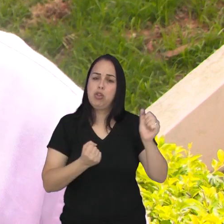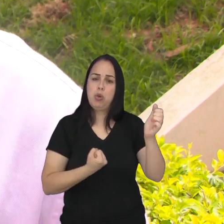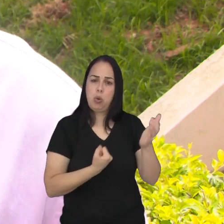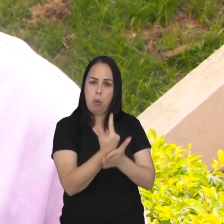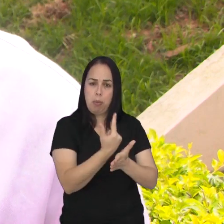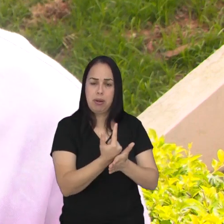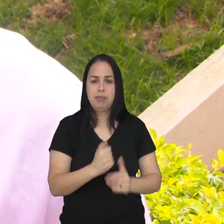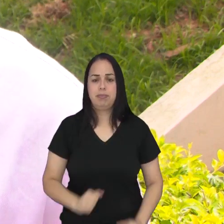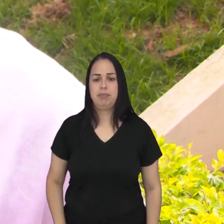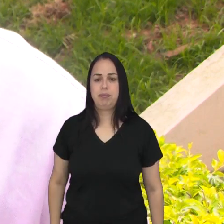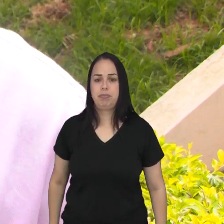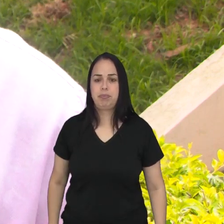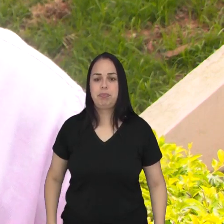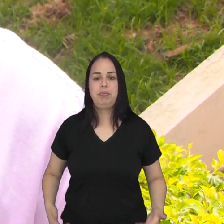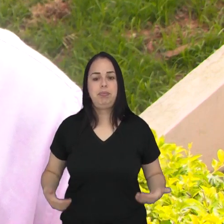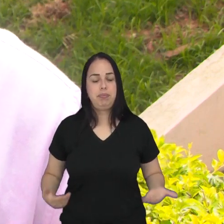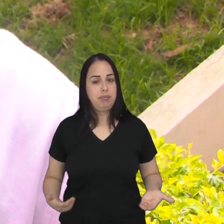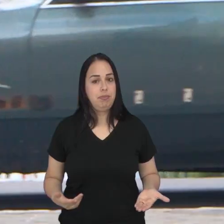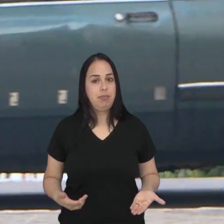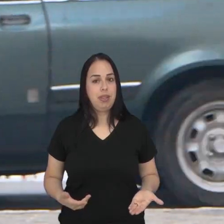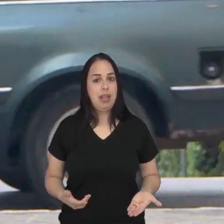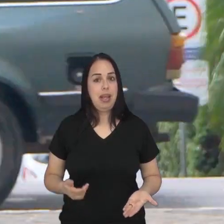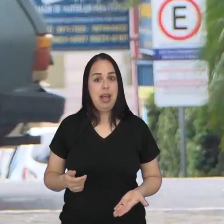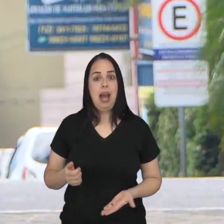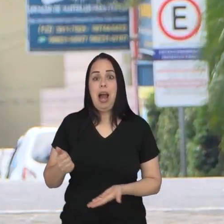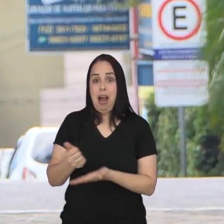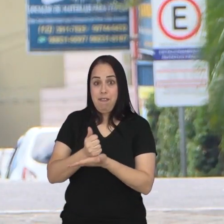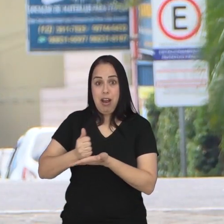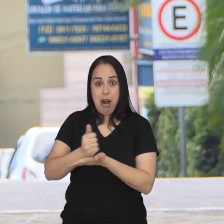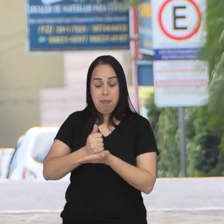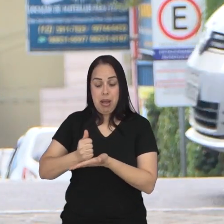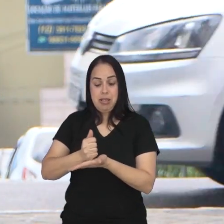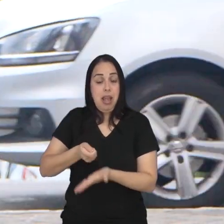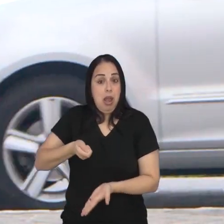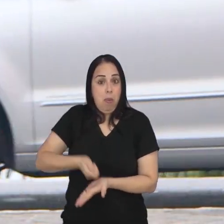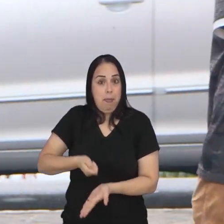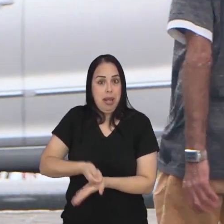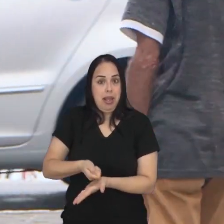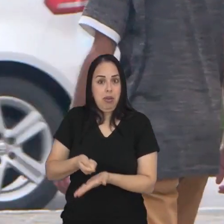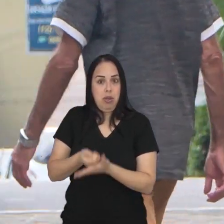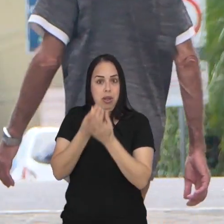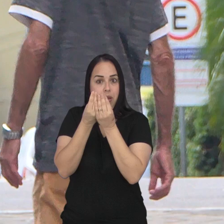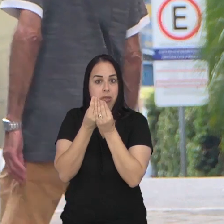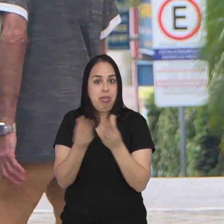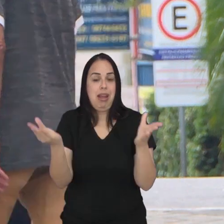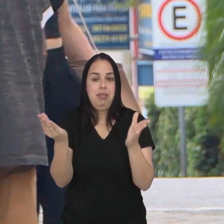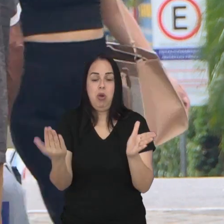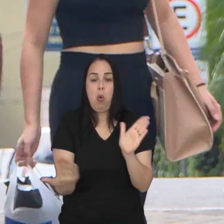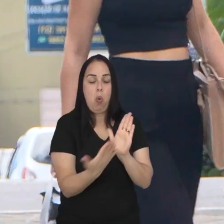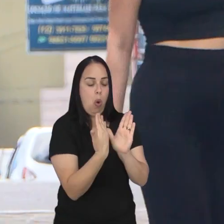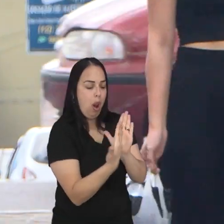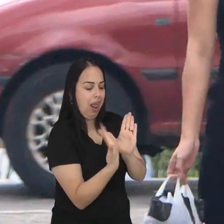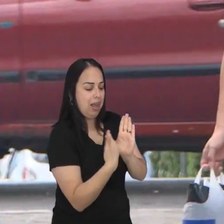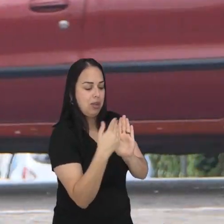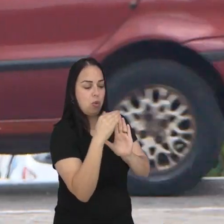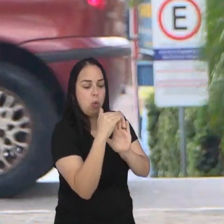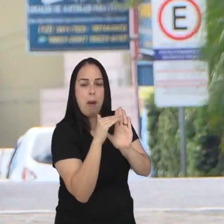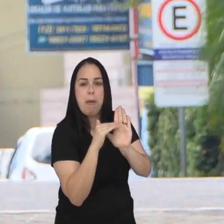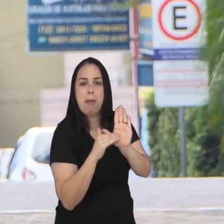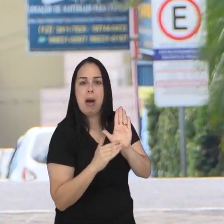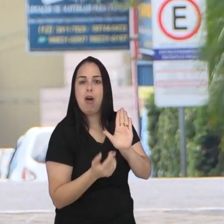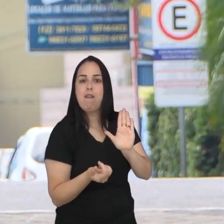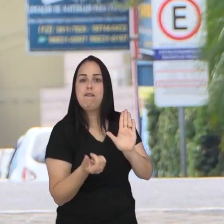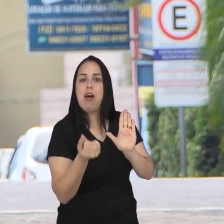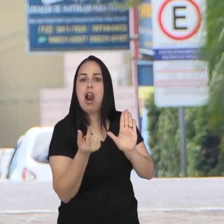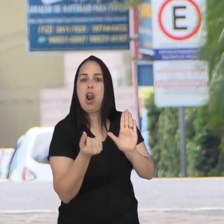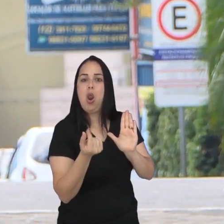Vigilância Sanitária, que fazem esse controle. É obrigação da farmácia disponibilizar aos clientes uma espécie de livro